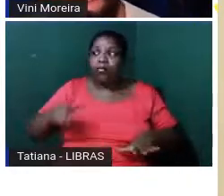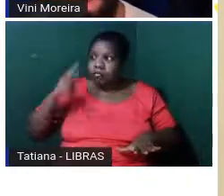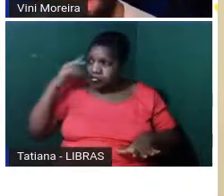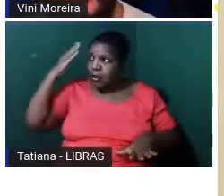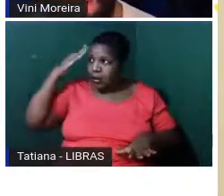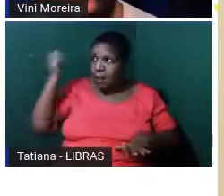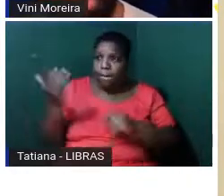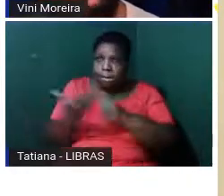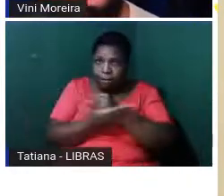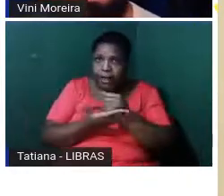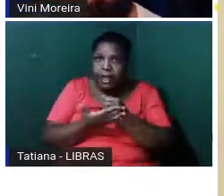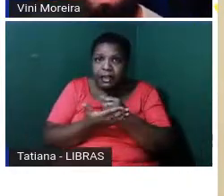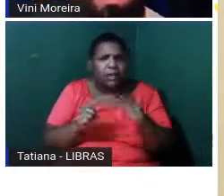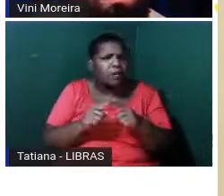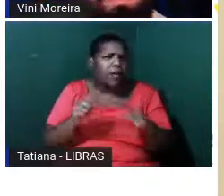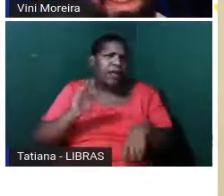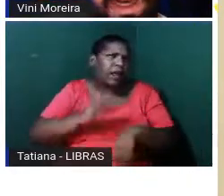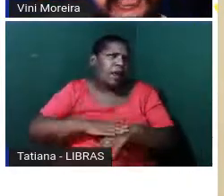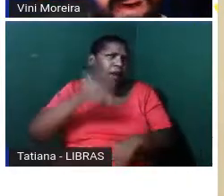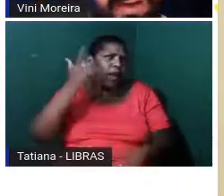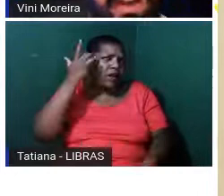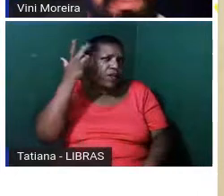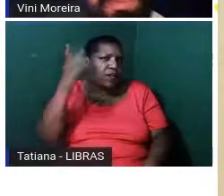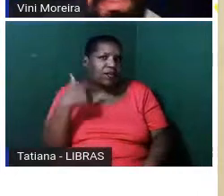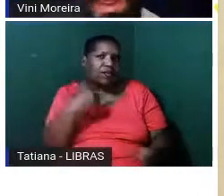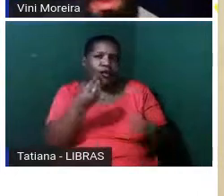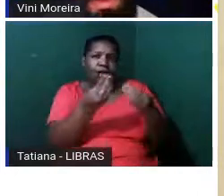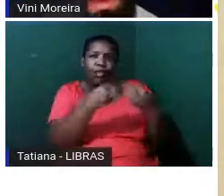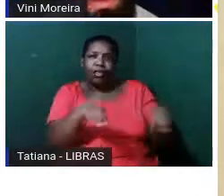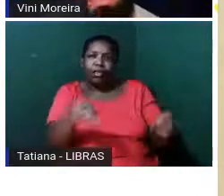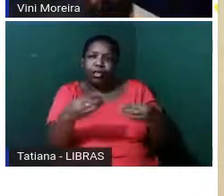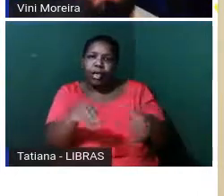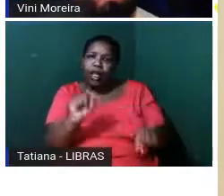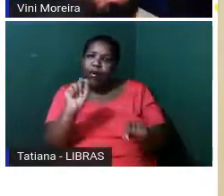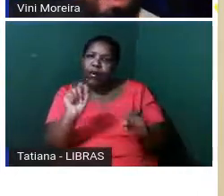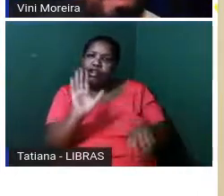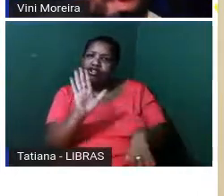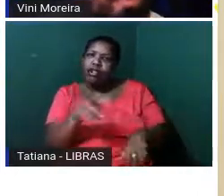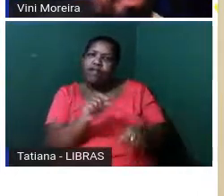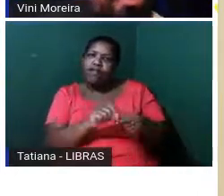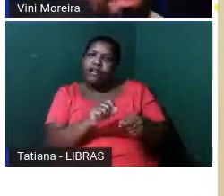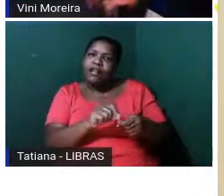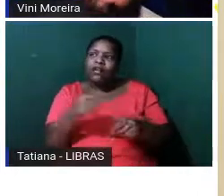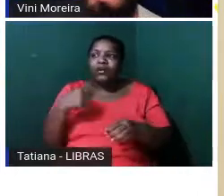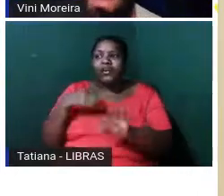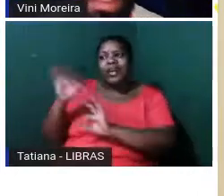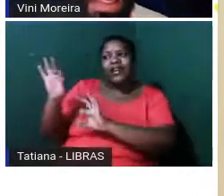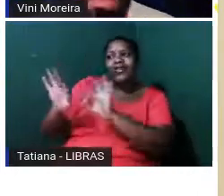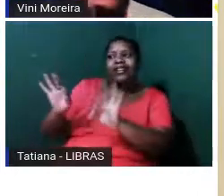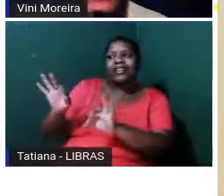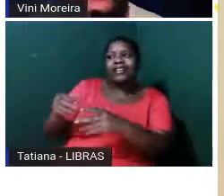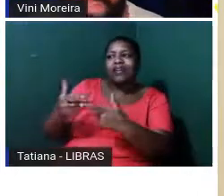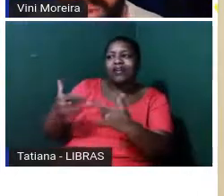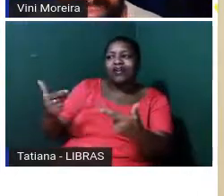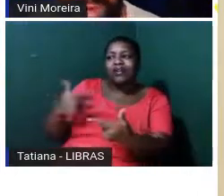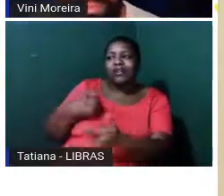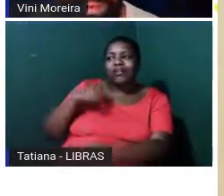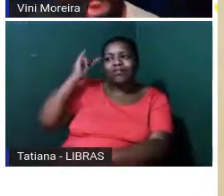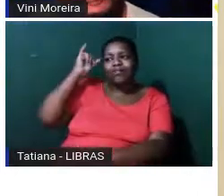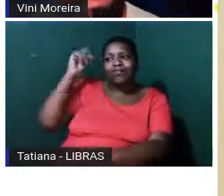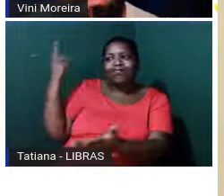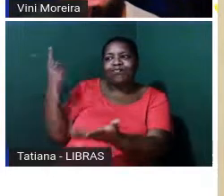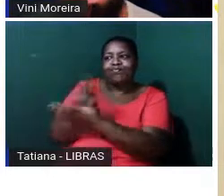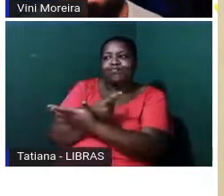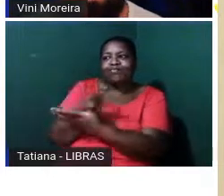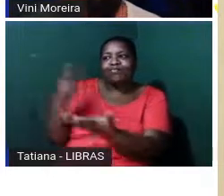mas é muito mais fácil estragar o que já foi feito do que consertar algo que inevitavelmente